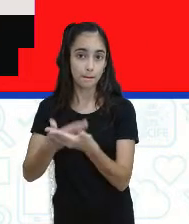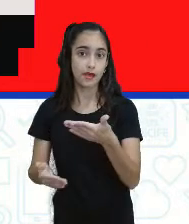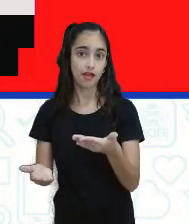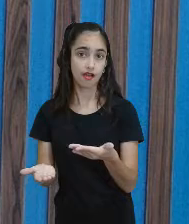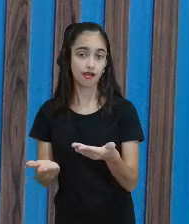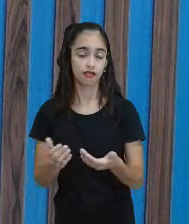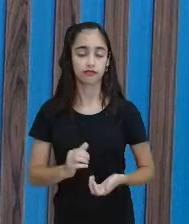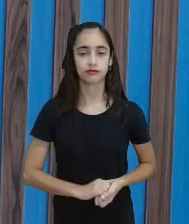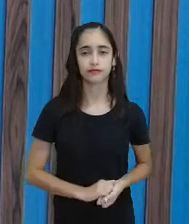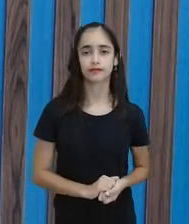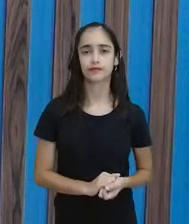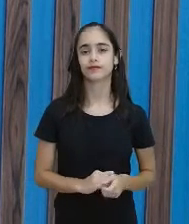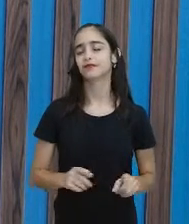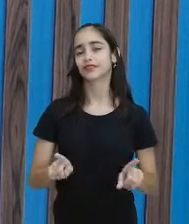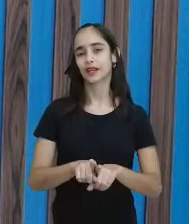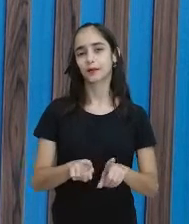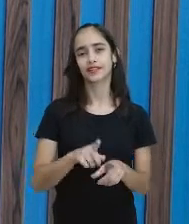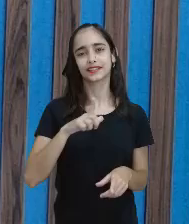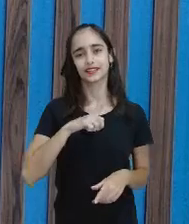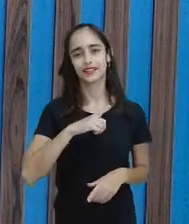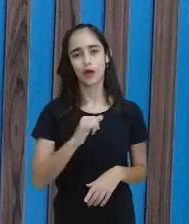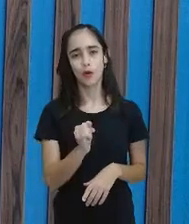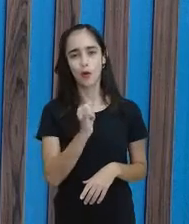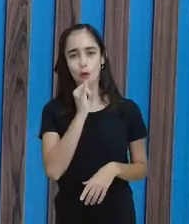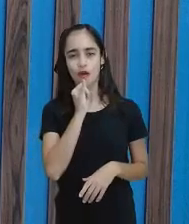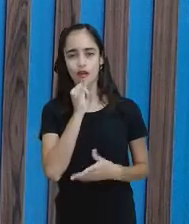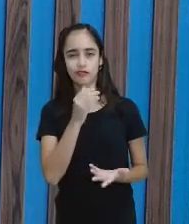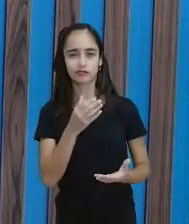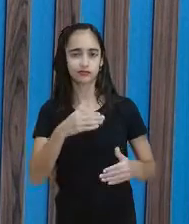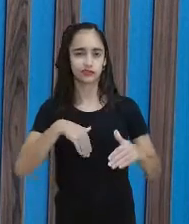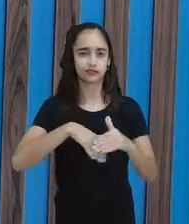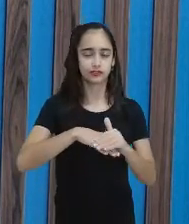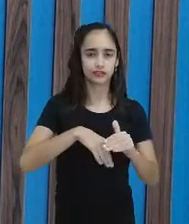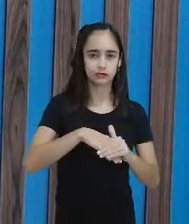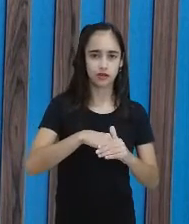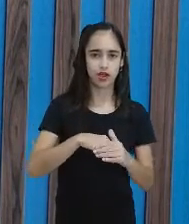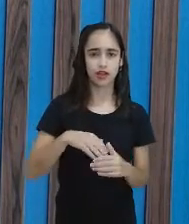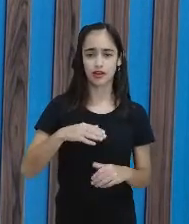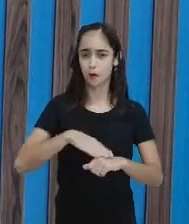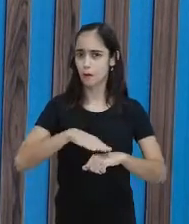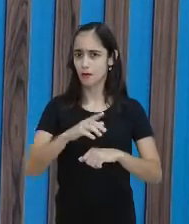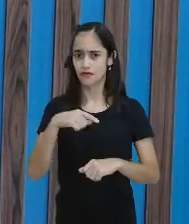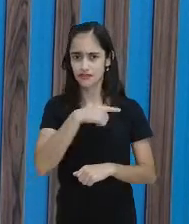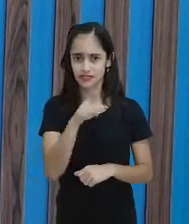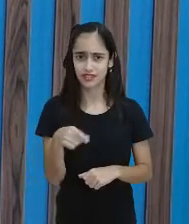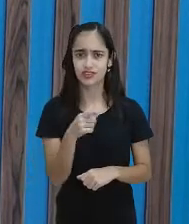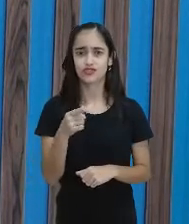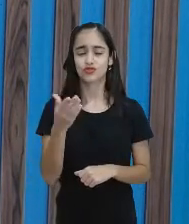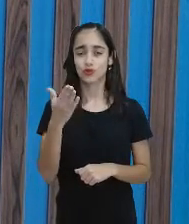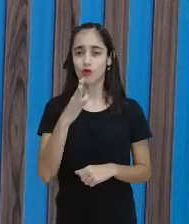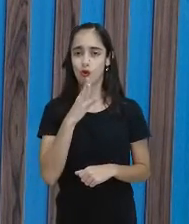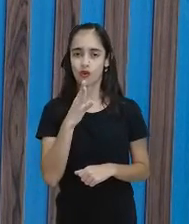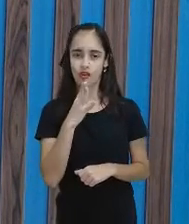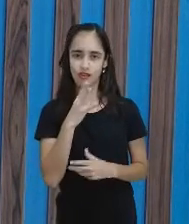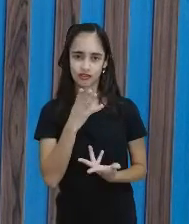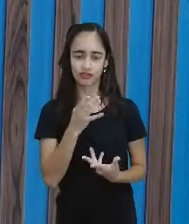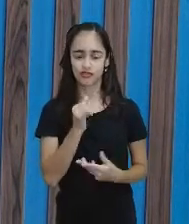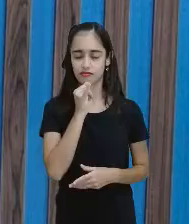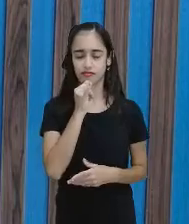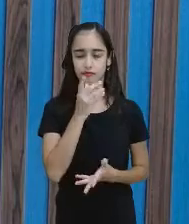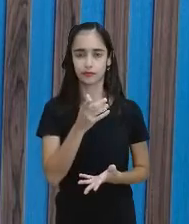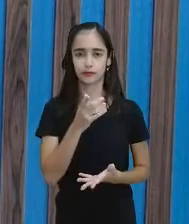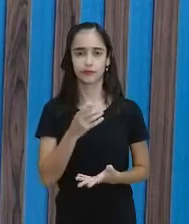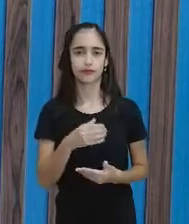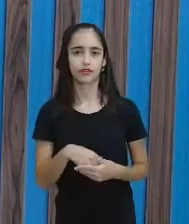professor Ricardinho falou, o esporte aí da massa, né, que é o que vocês mais acompanham. No futebol, quando os atacantes estão indo